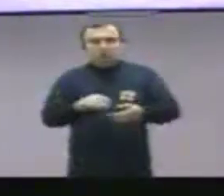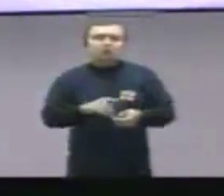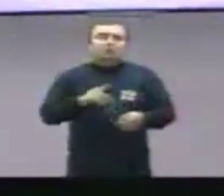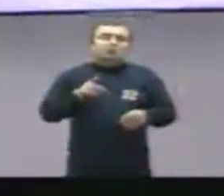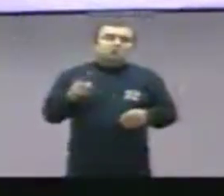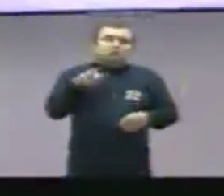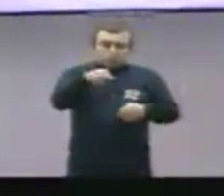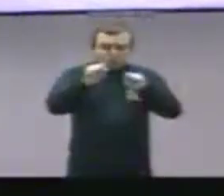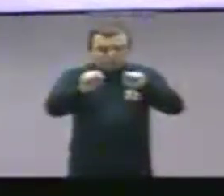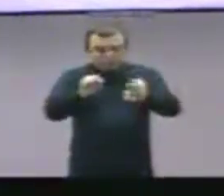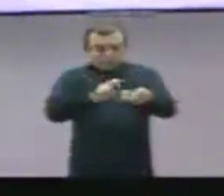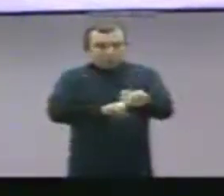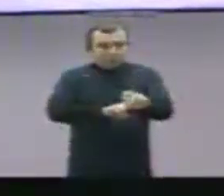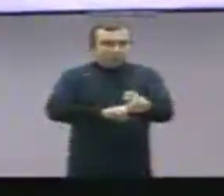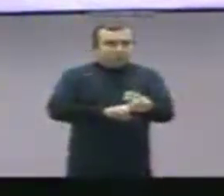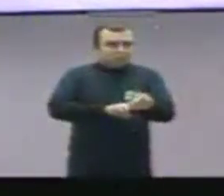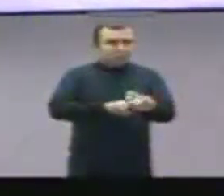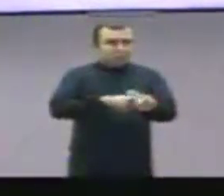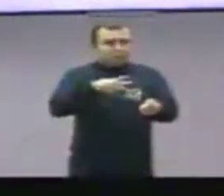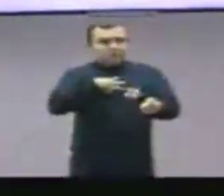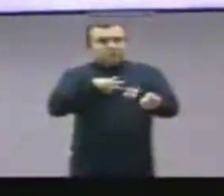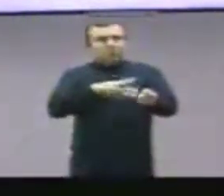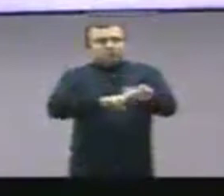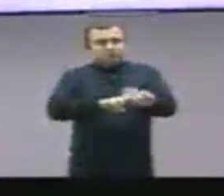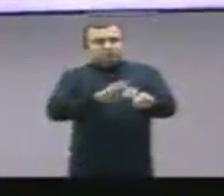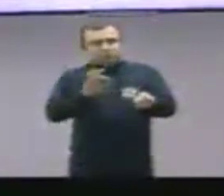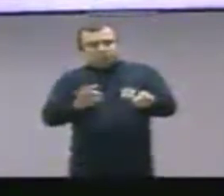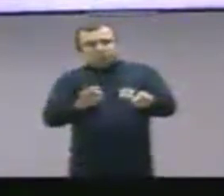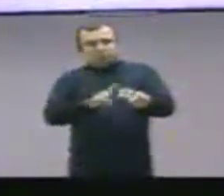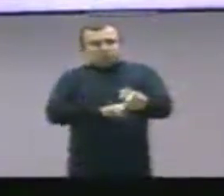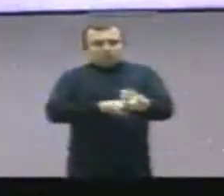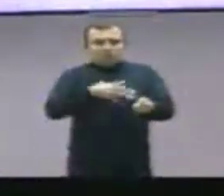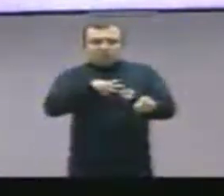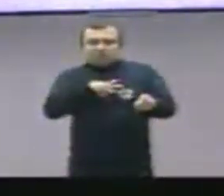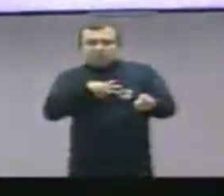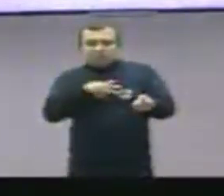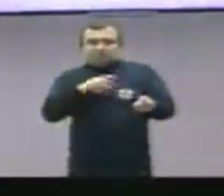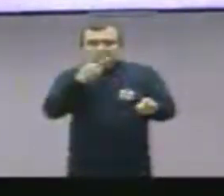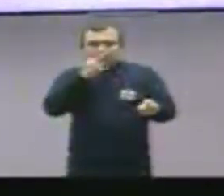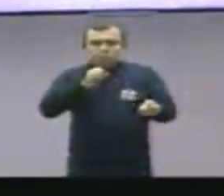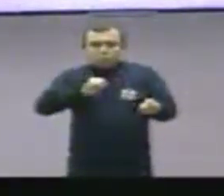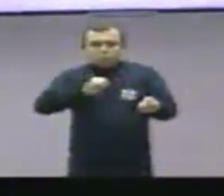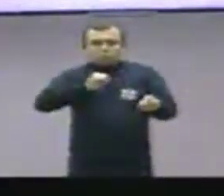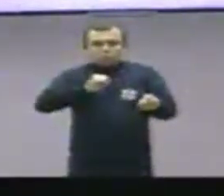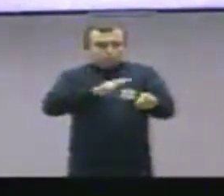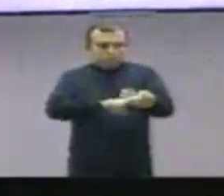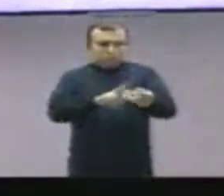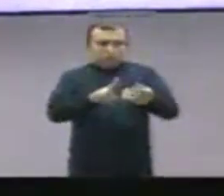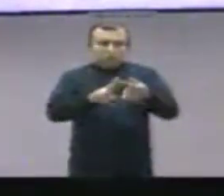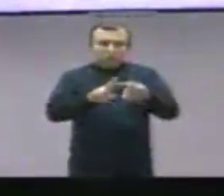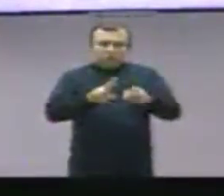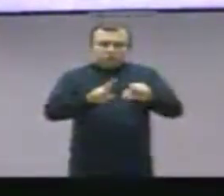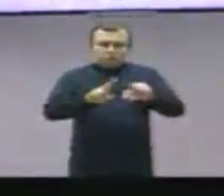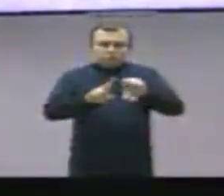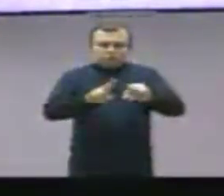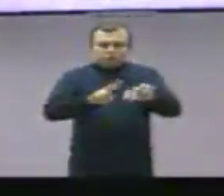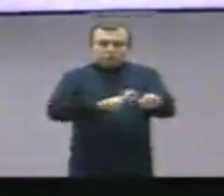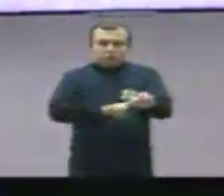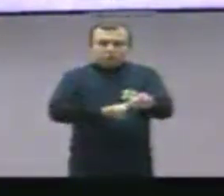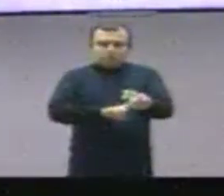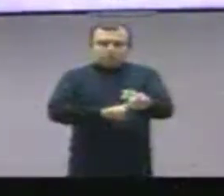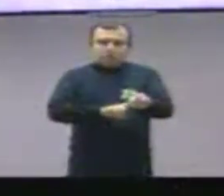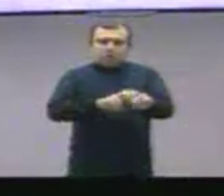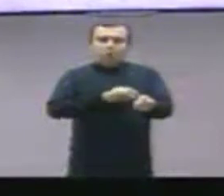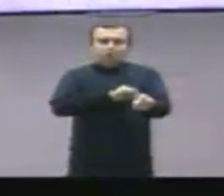você possa então verificar a sua frequência cardíaca. Você vai sentir como se fosse leves batidas assim na ponta do seu dedo, ali a sua